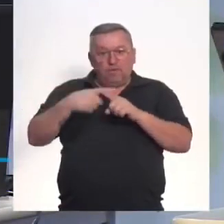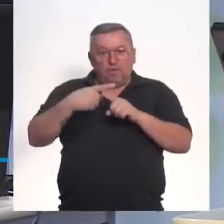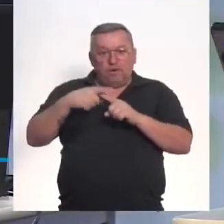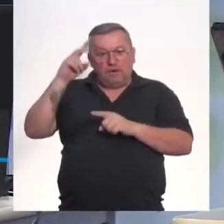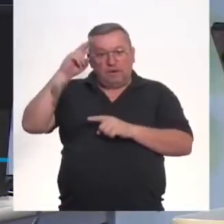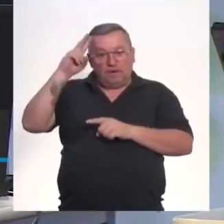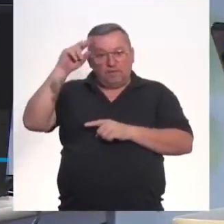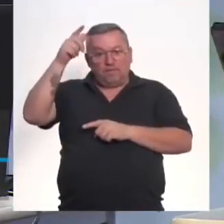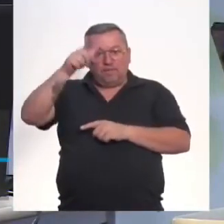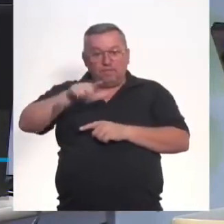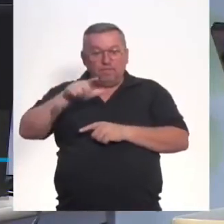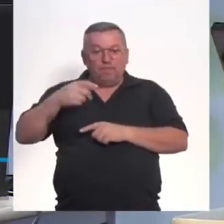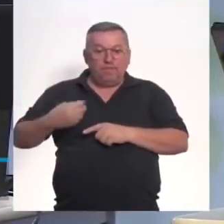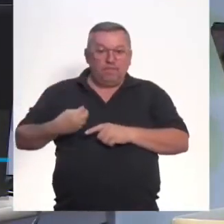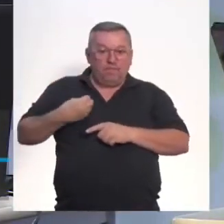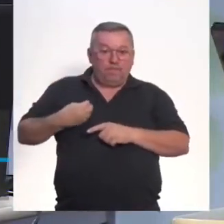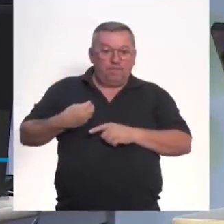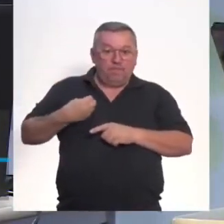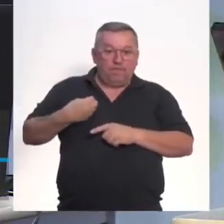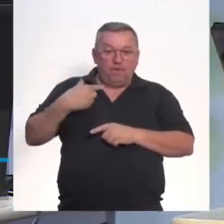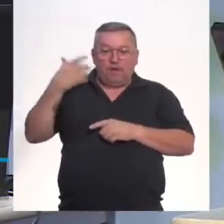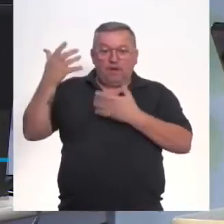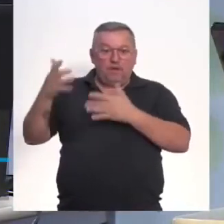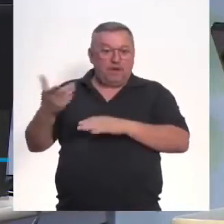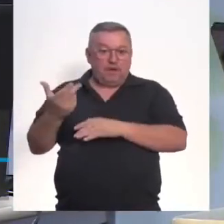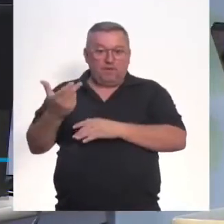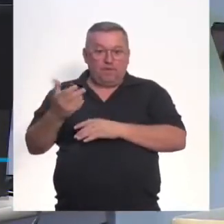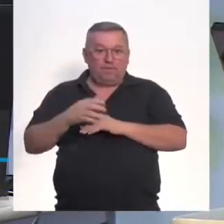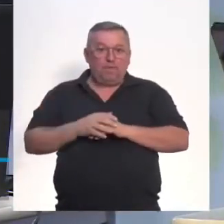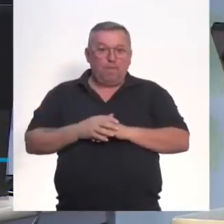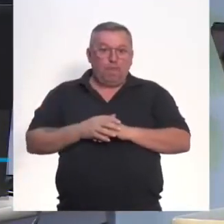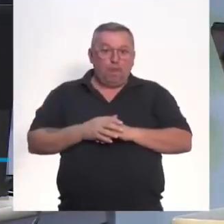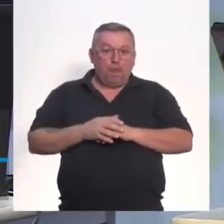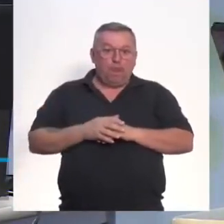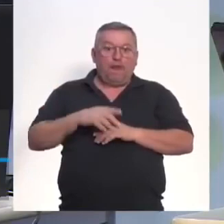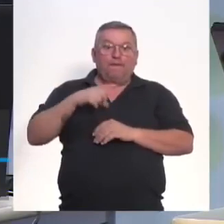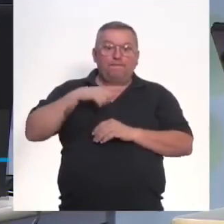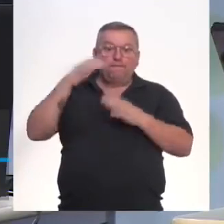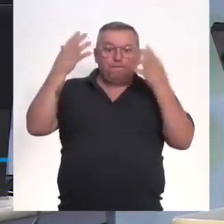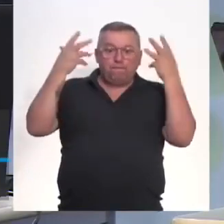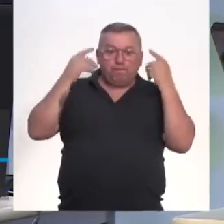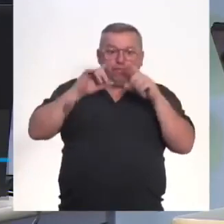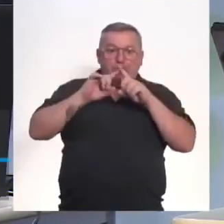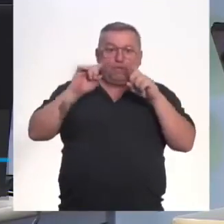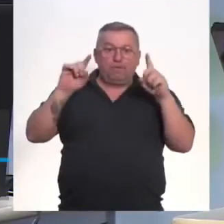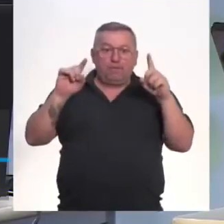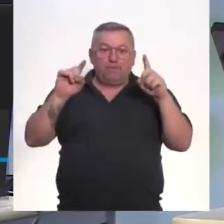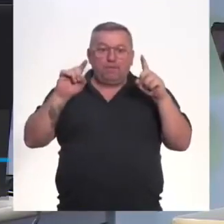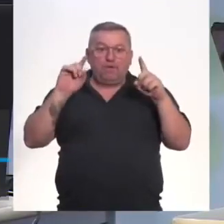que o outro passou, você não quer passar igual. Muito Tudo bem que são bichos, mas